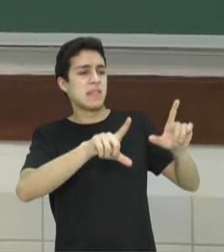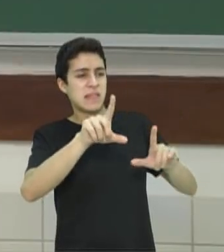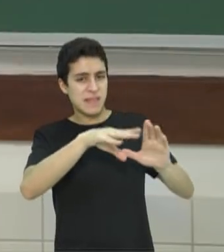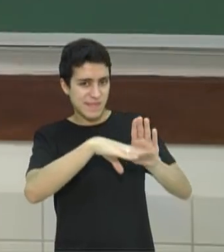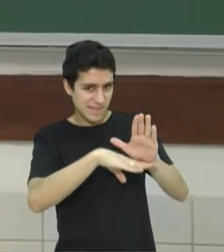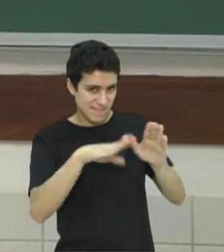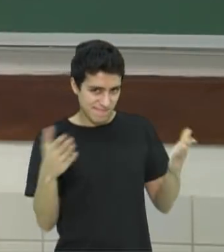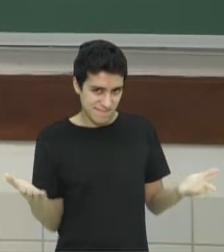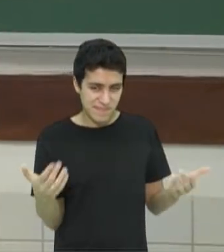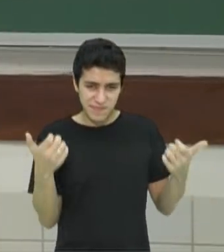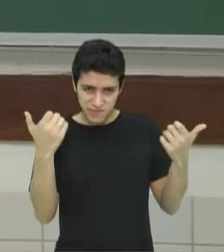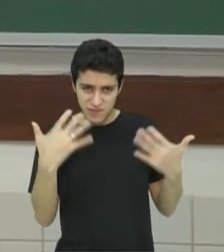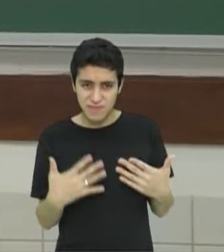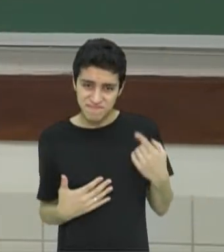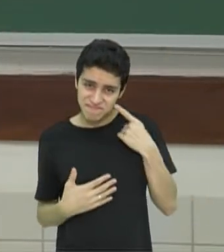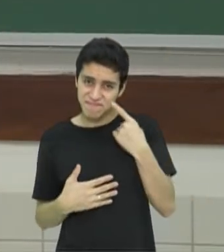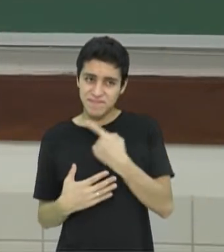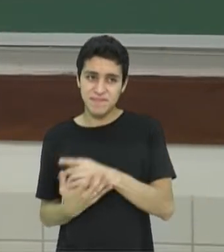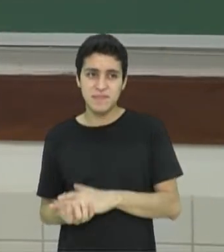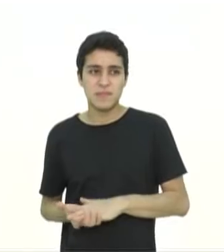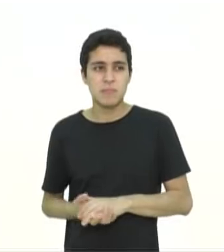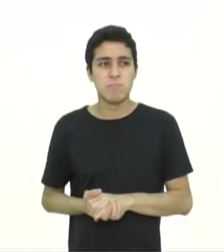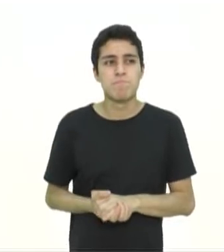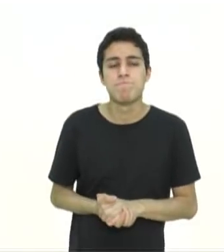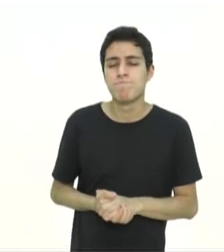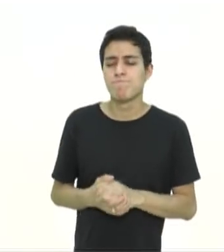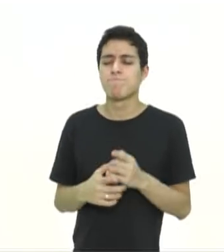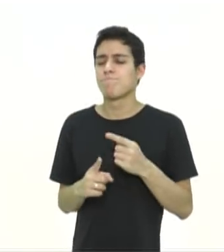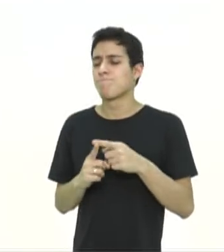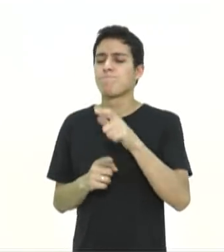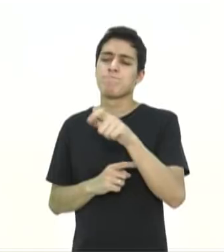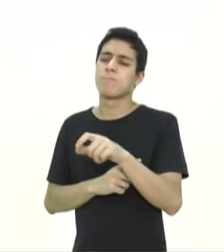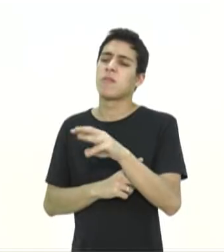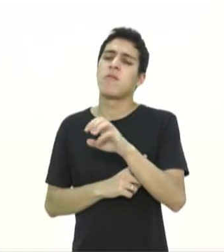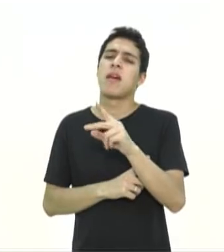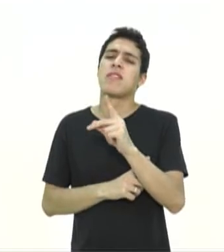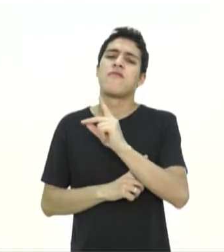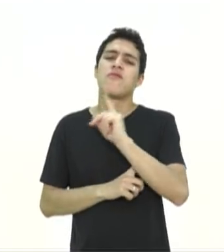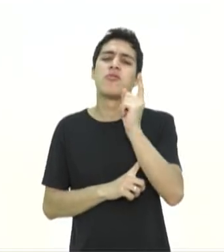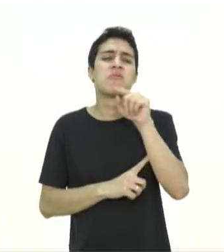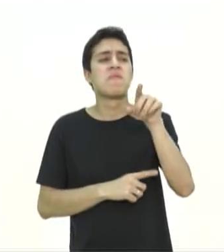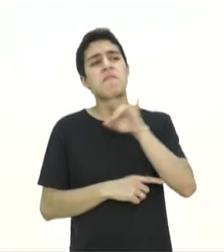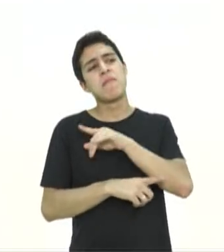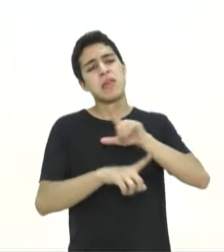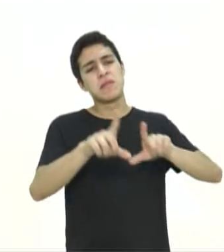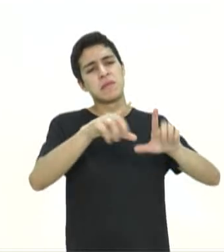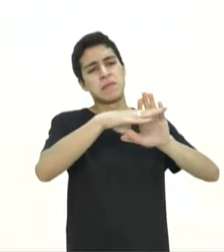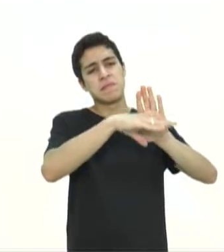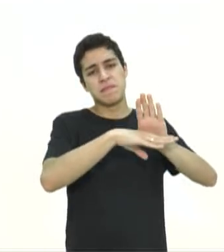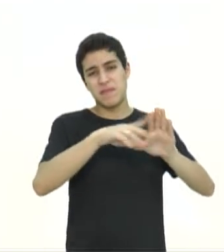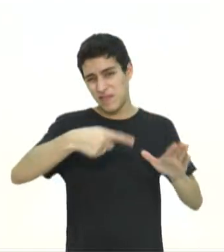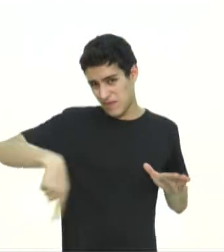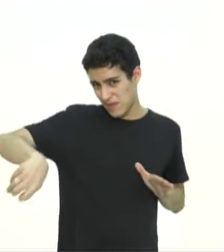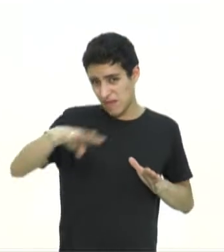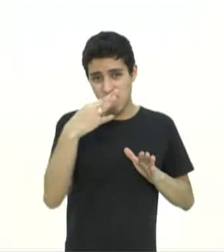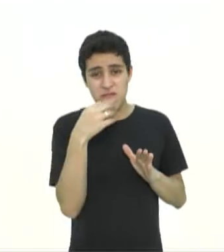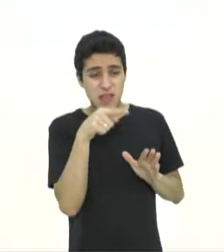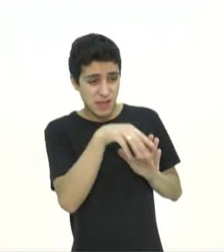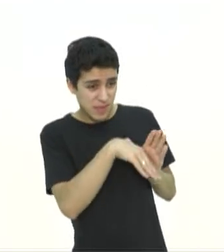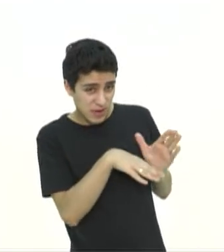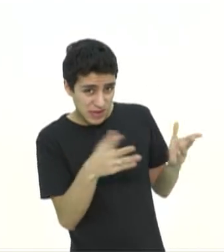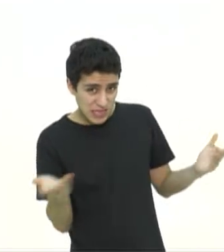Linha Direta. Vamos falar um pouquinho sobre ele. Por que o Wesley fugiu com medo do programa Linha Direta? Você conhece